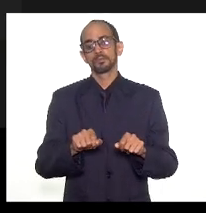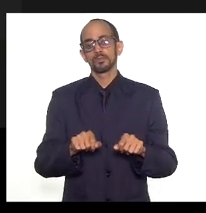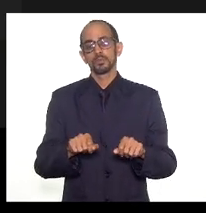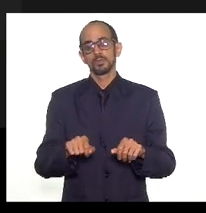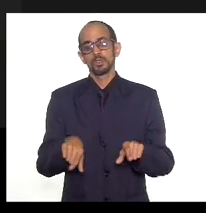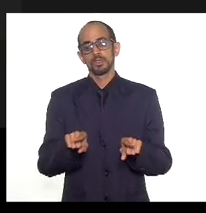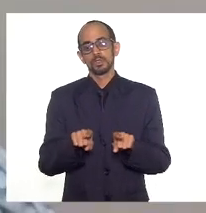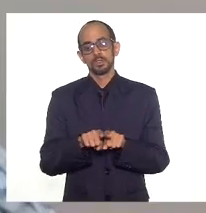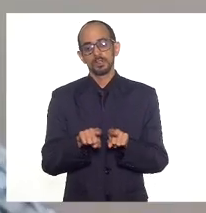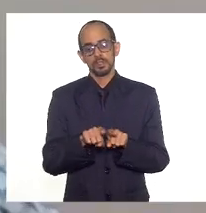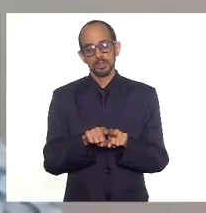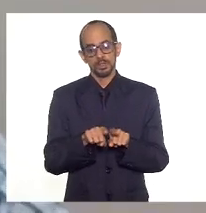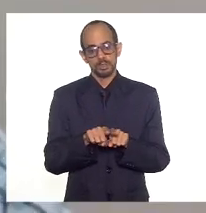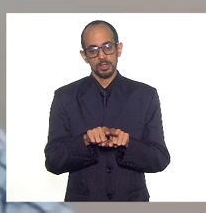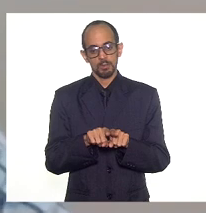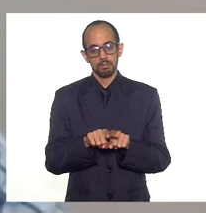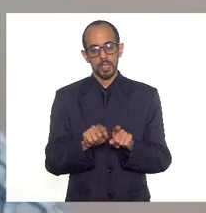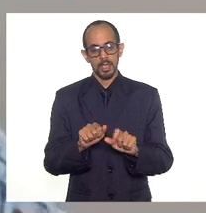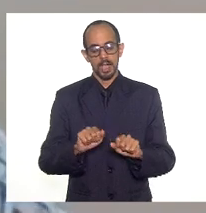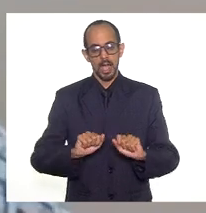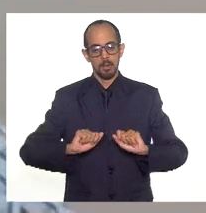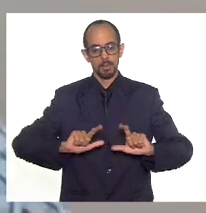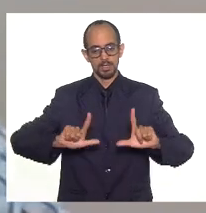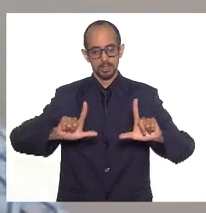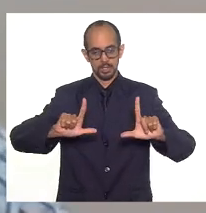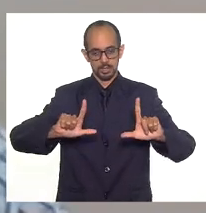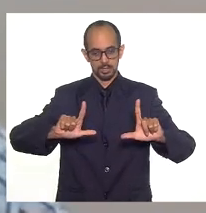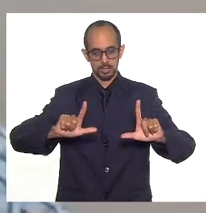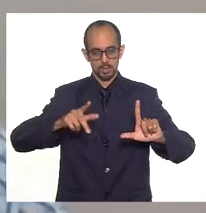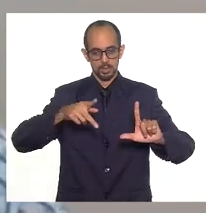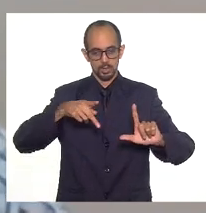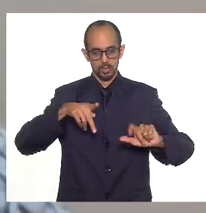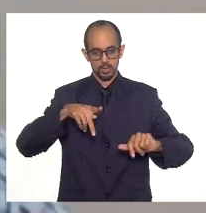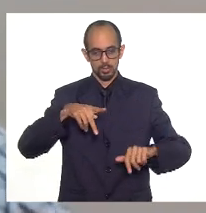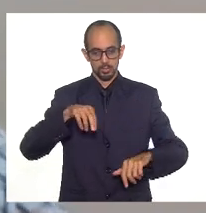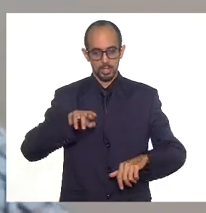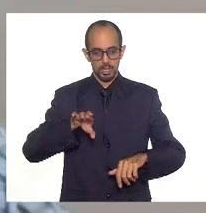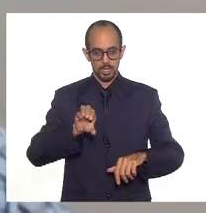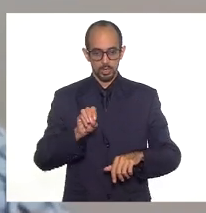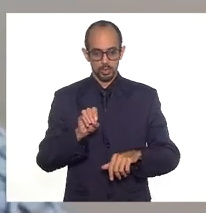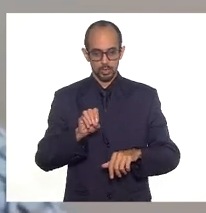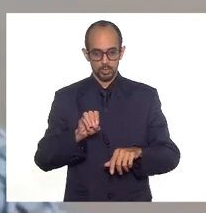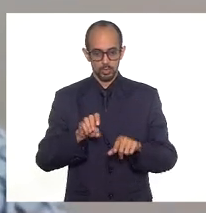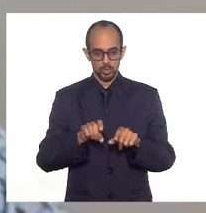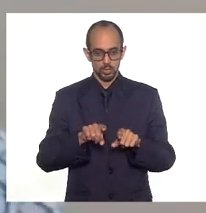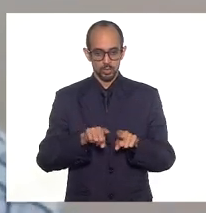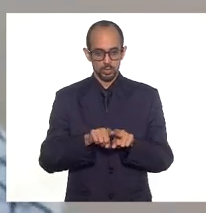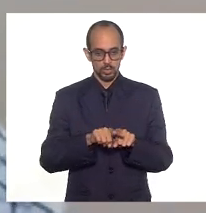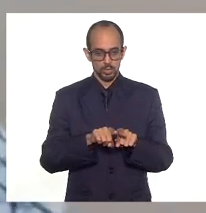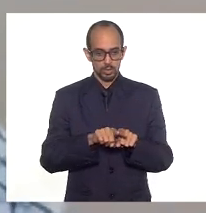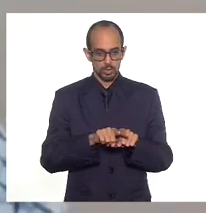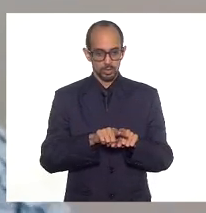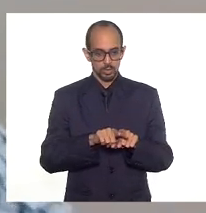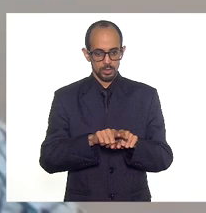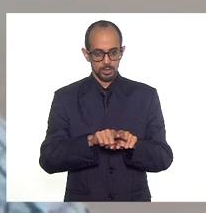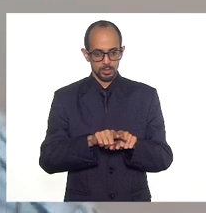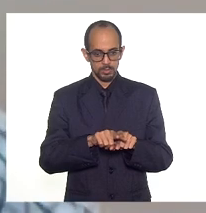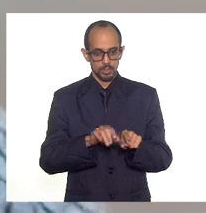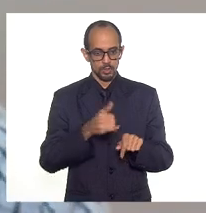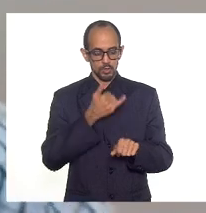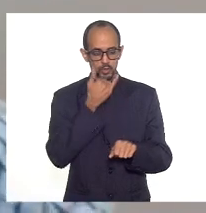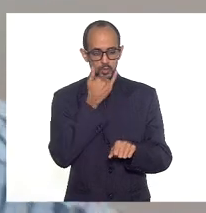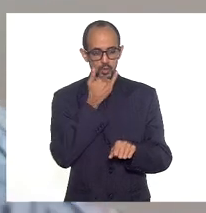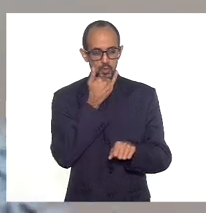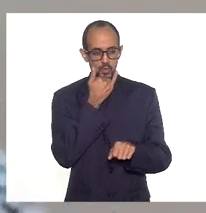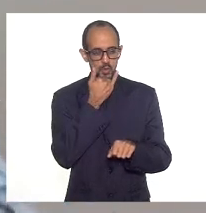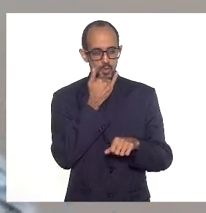Parabenizar a apresentação, né, do Pedro, do Edival, me desculpe aí a informalidade, apesar de ser professor da